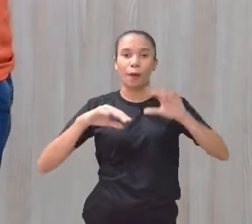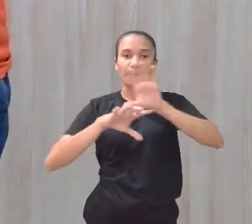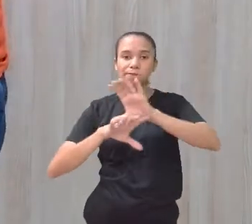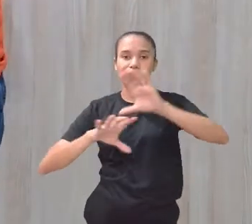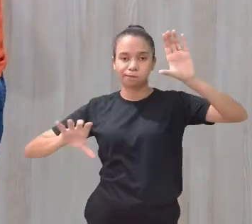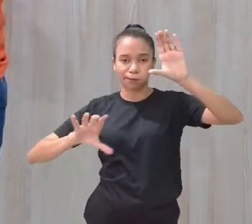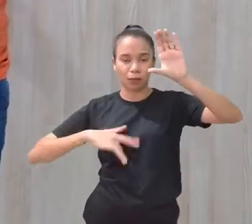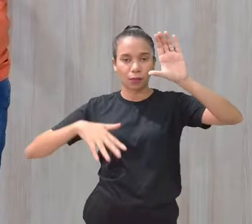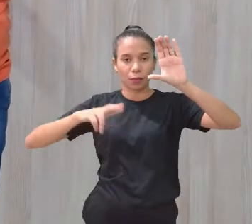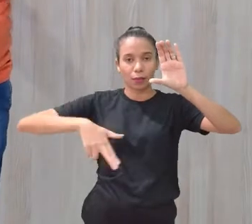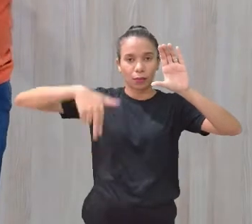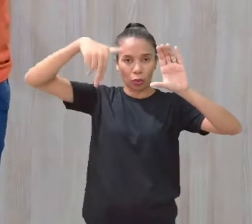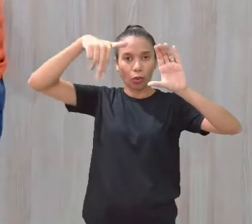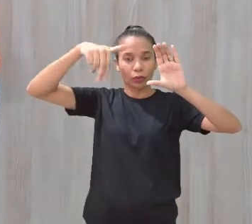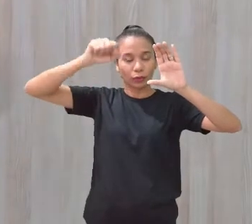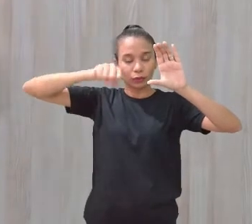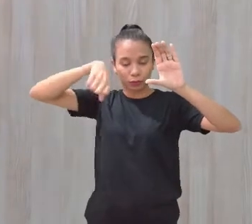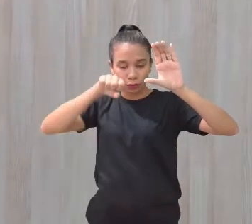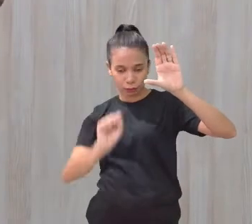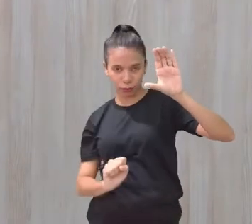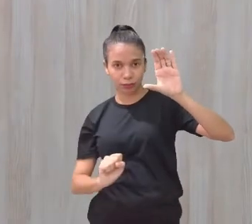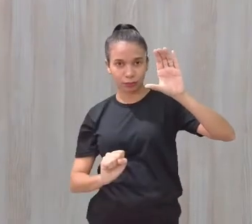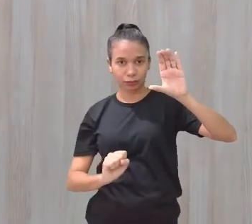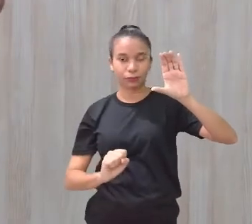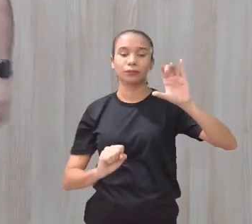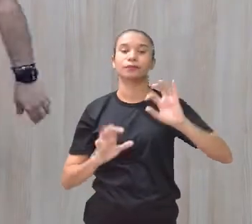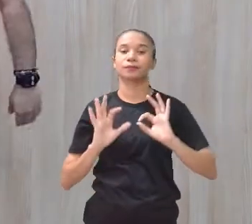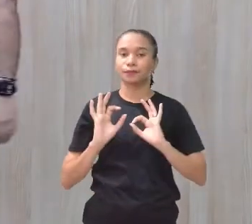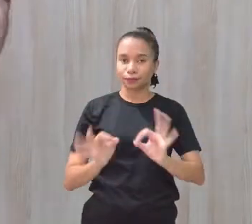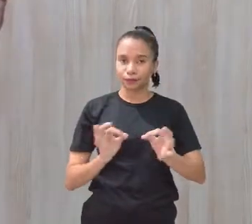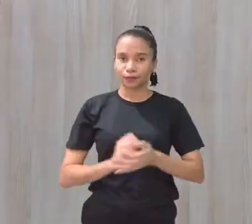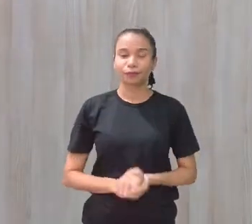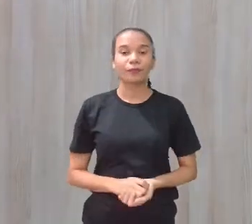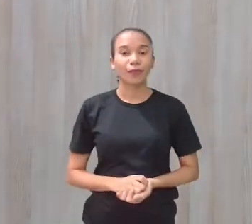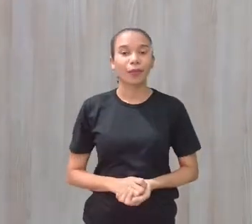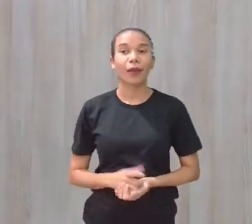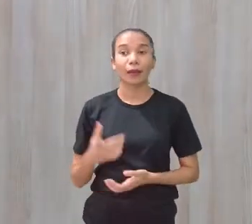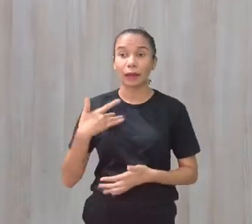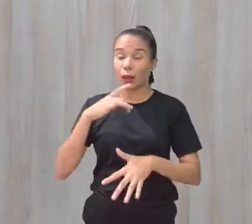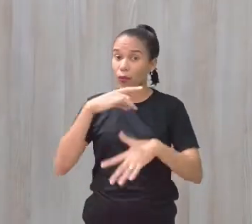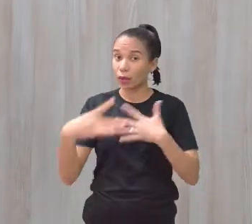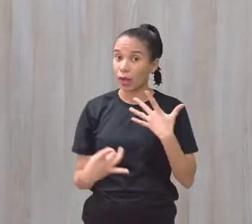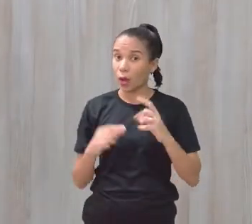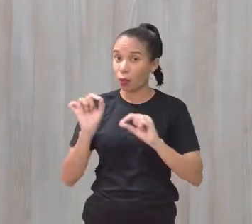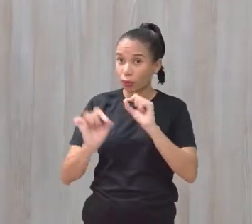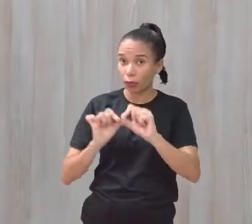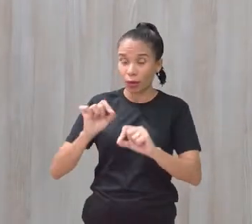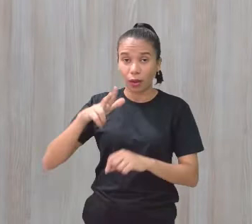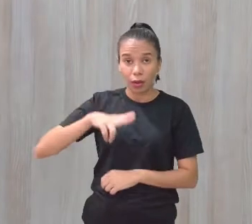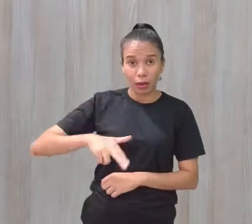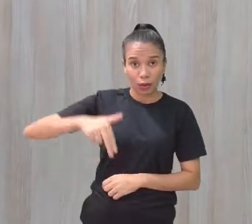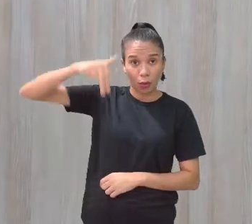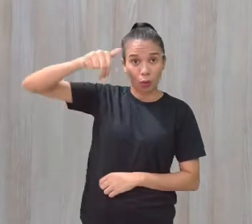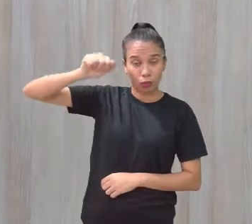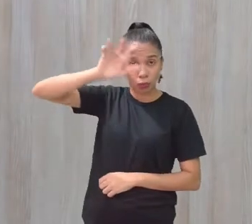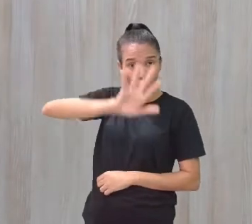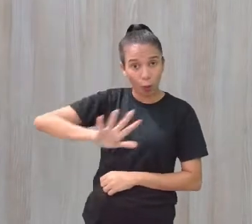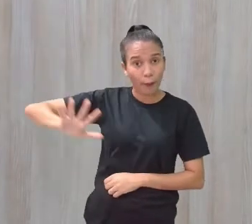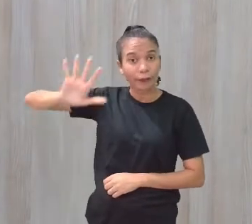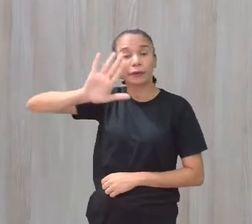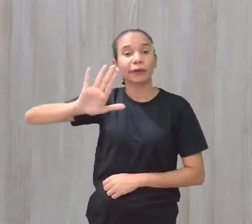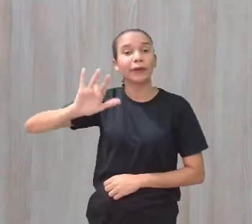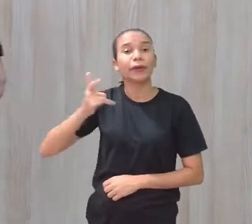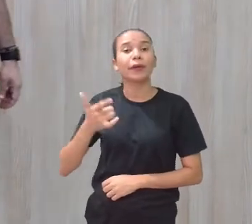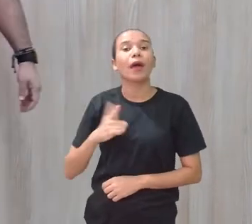região transsaariana e a região subsaariana. Detalhe, essa região transsaariana, ela é